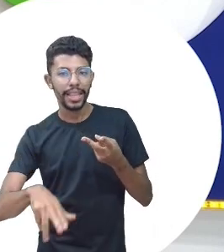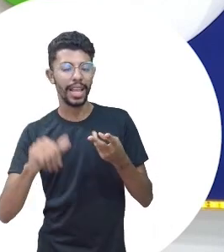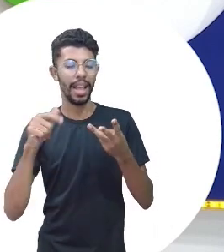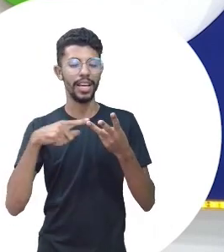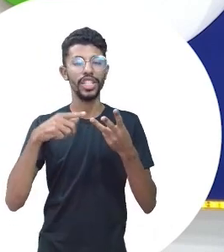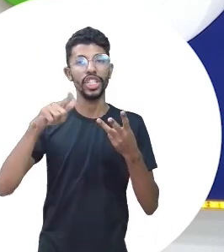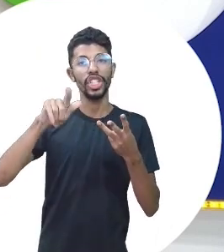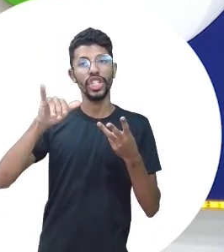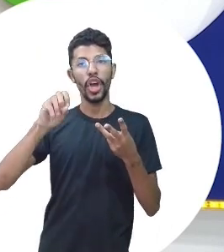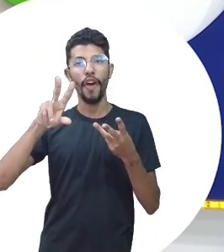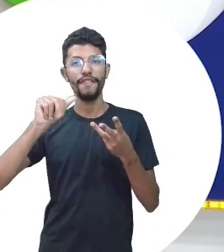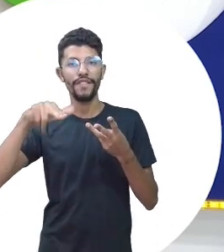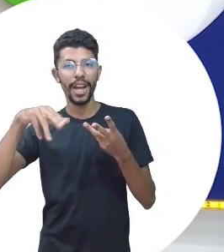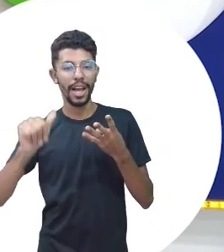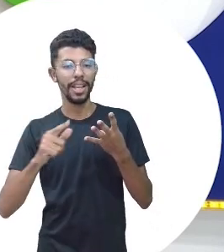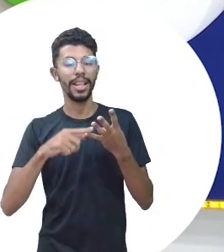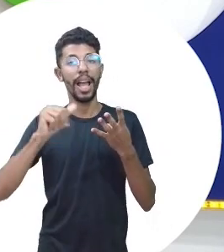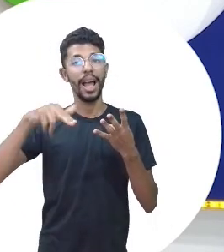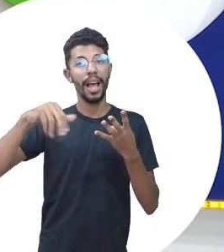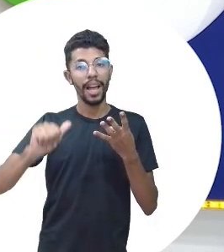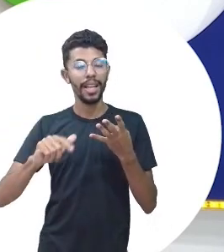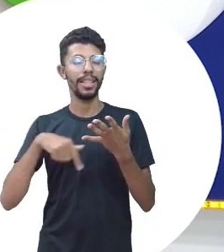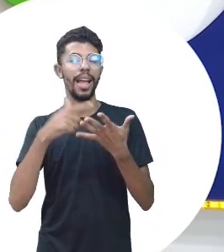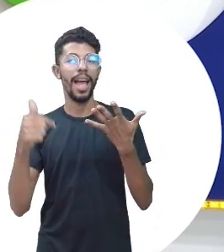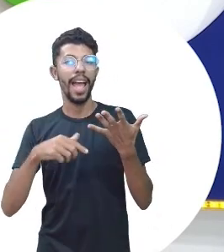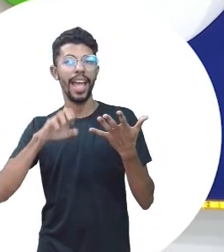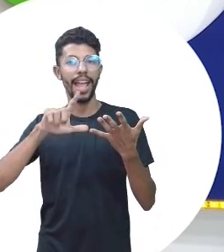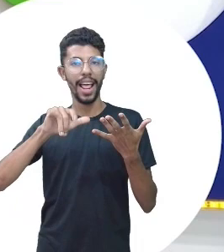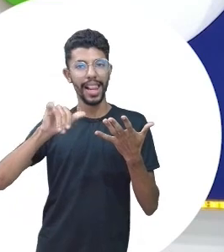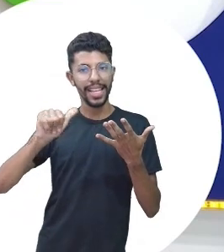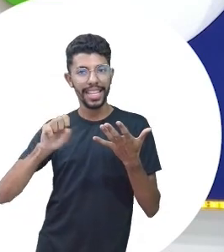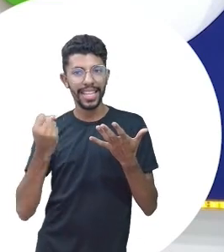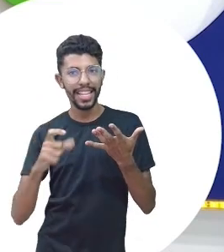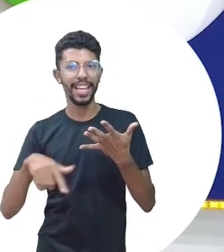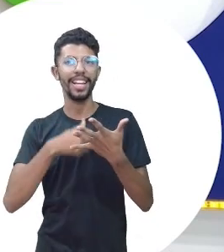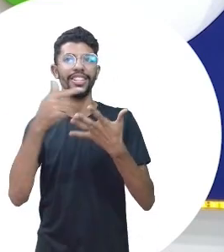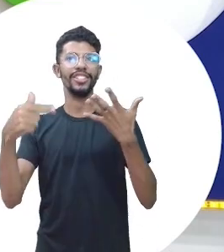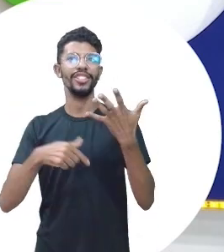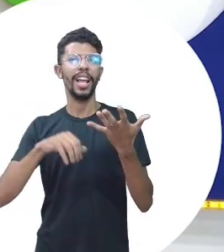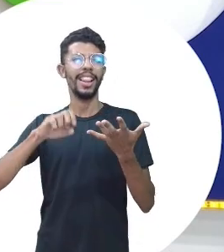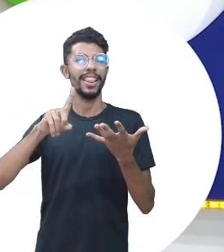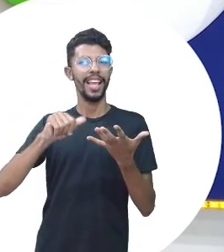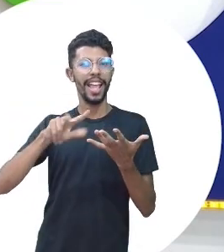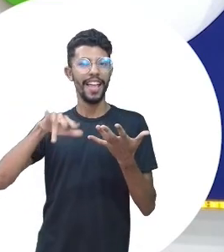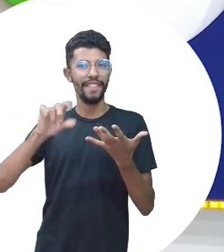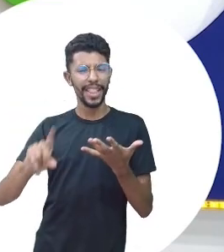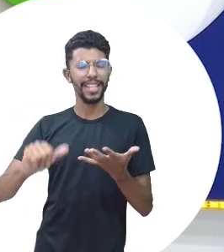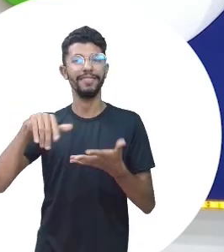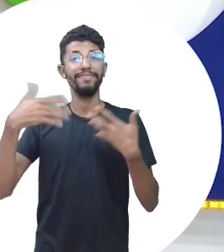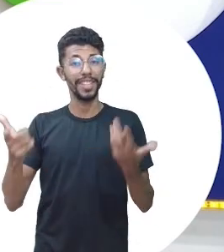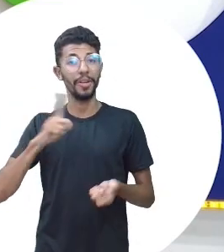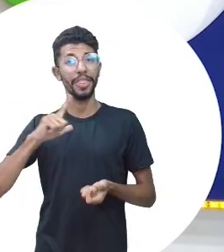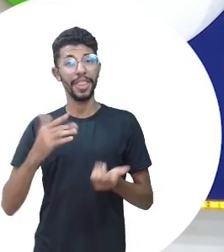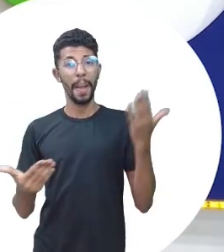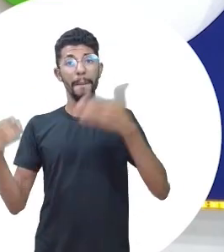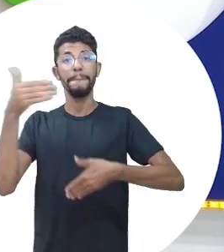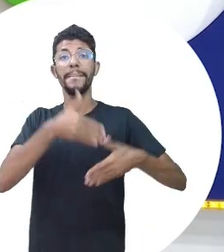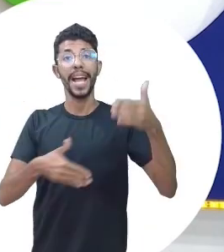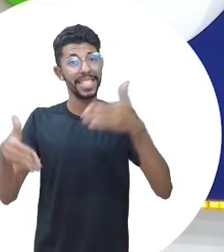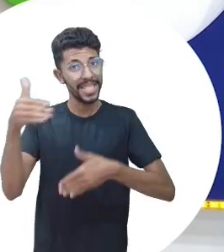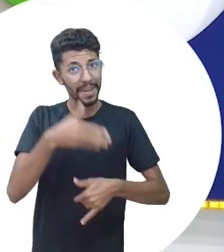Ana, Elias, Catarina, Isabela, David, não é? Então a gente está com uma participação